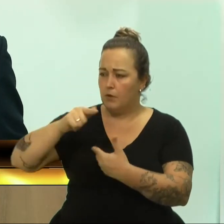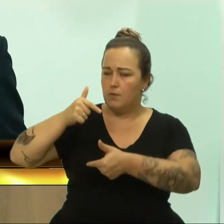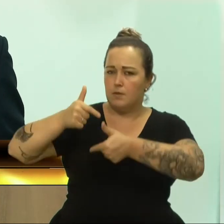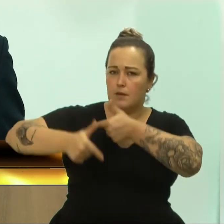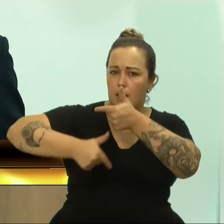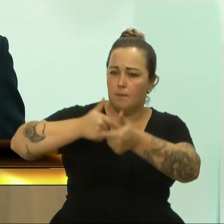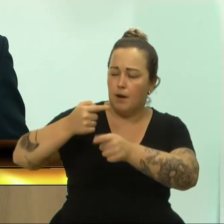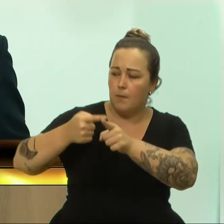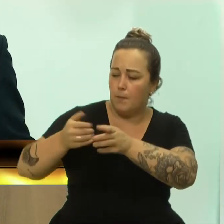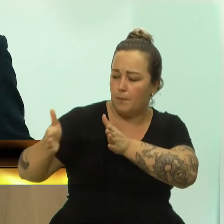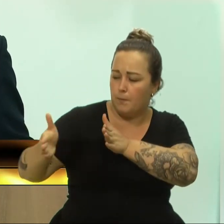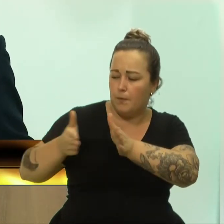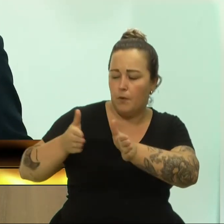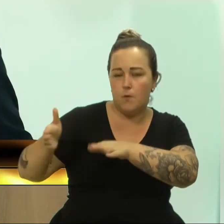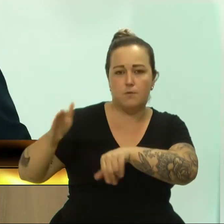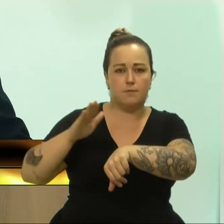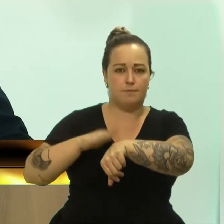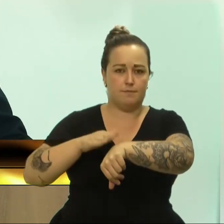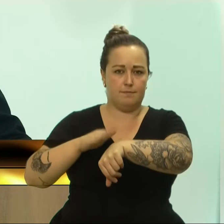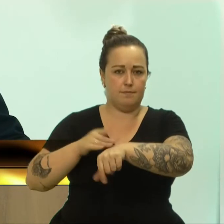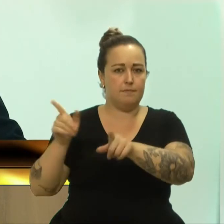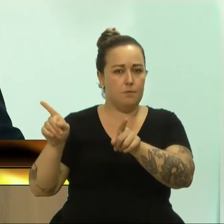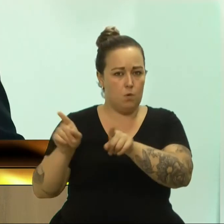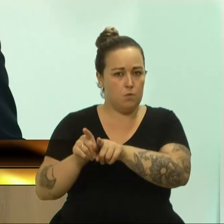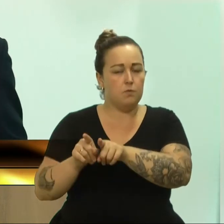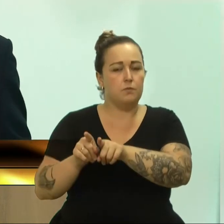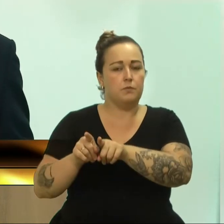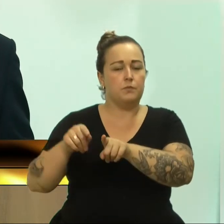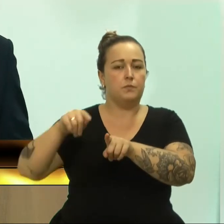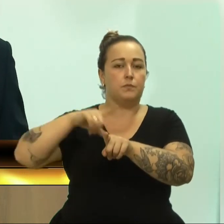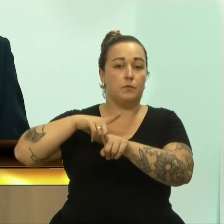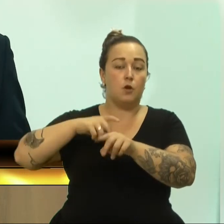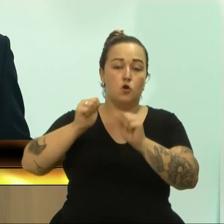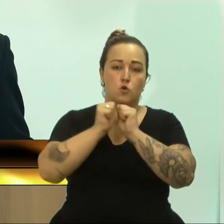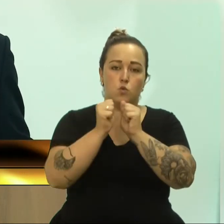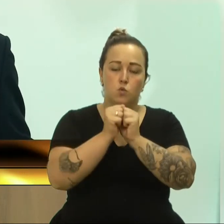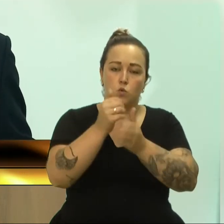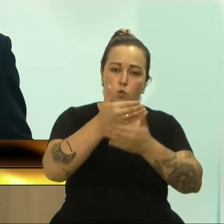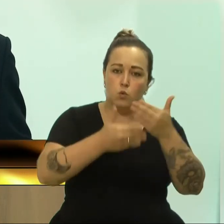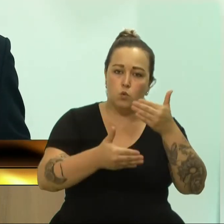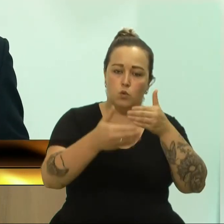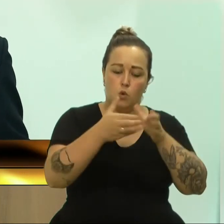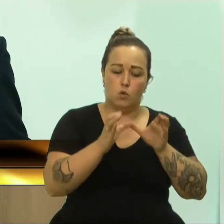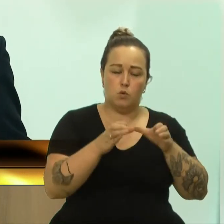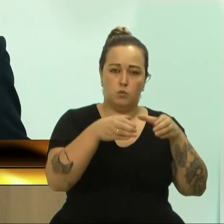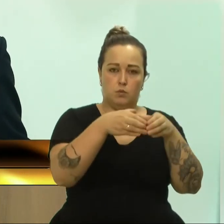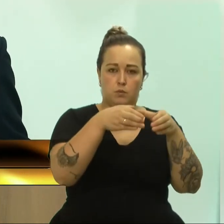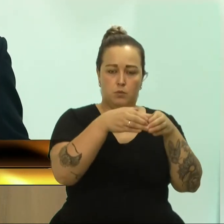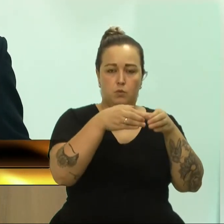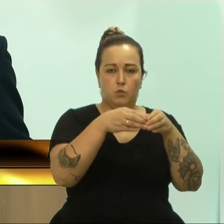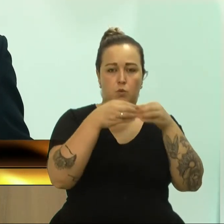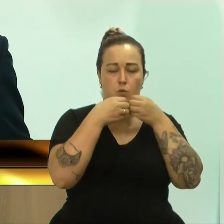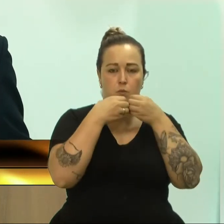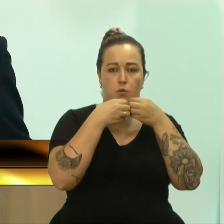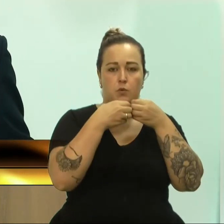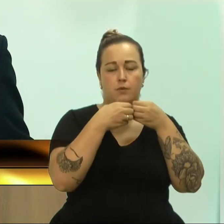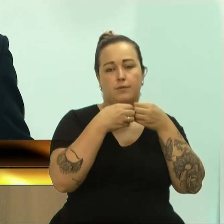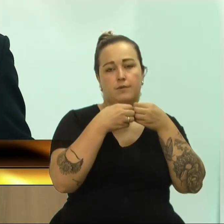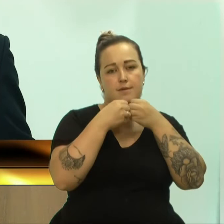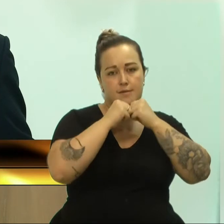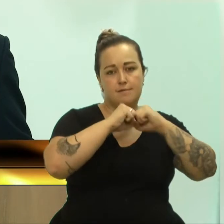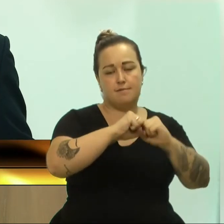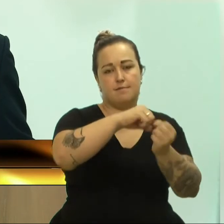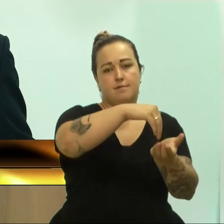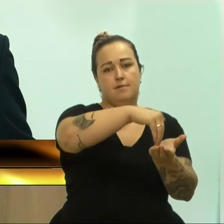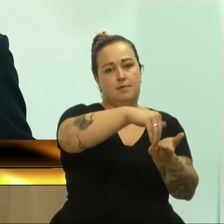um pequeno tempo, e junto com todo o secretariado que compôs esse seu governo curto, mas era isso que